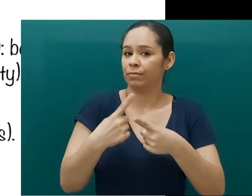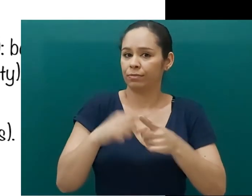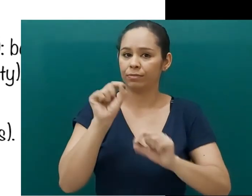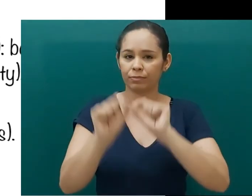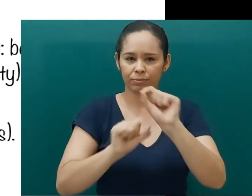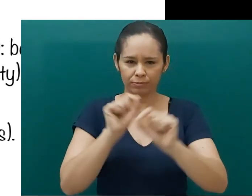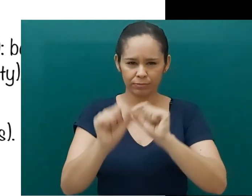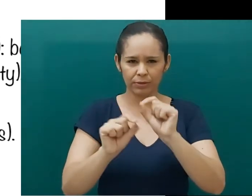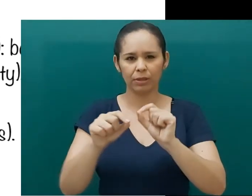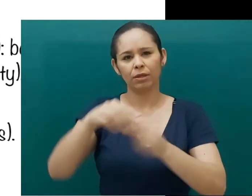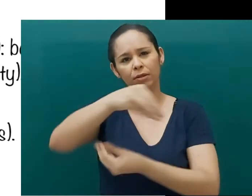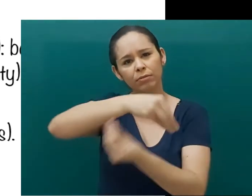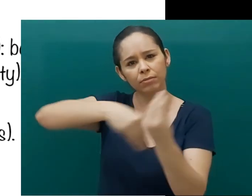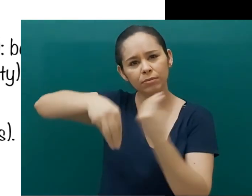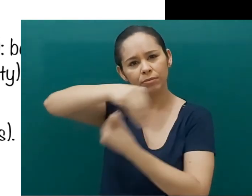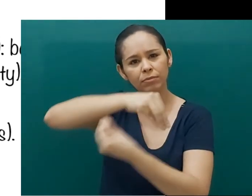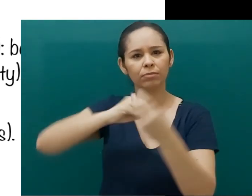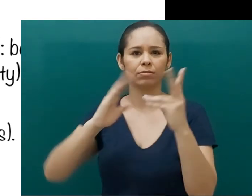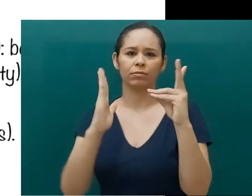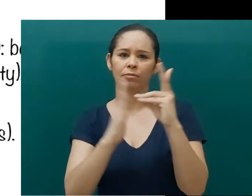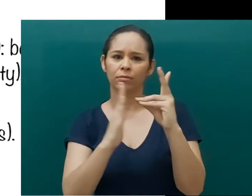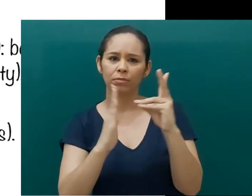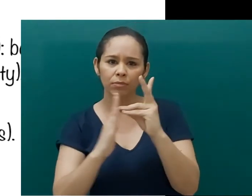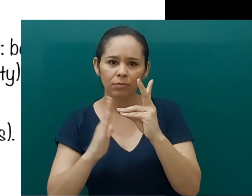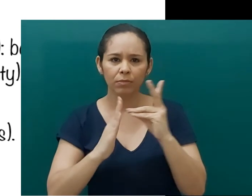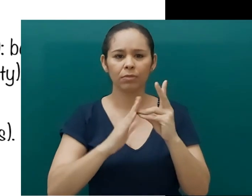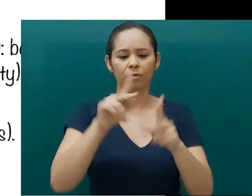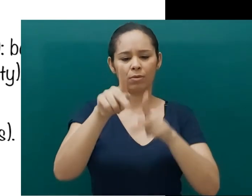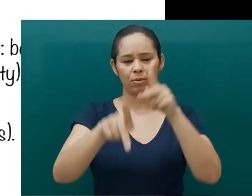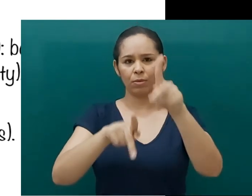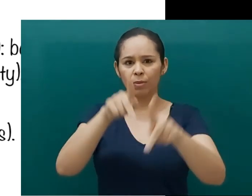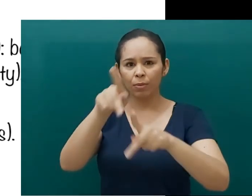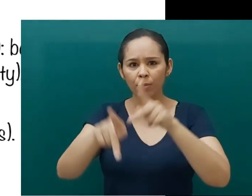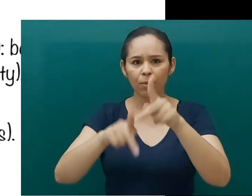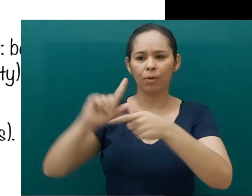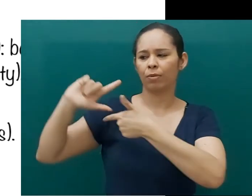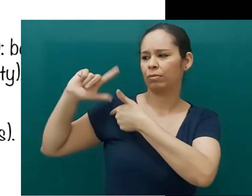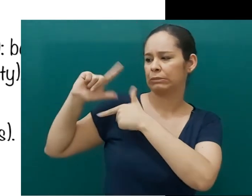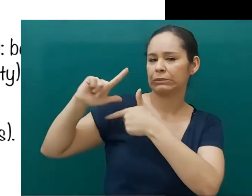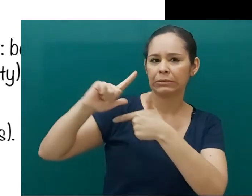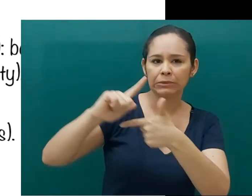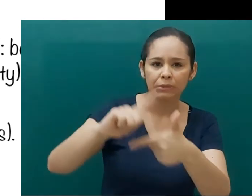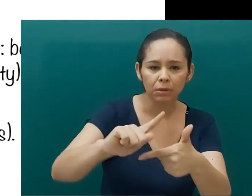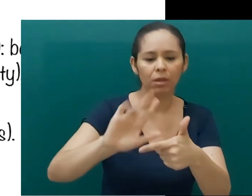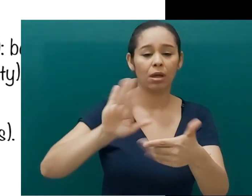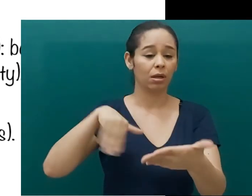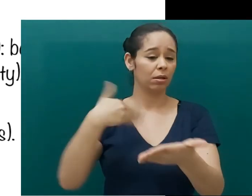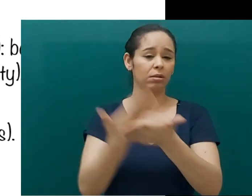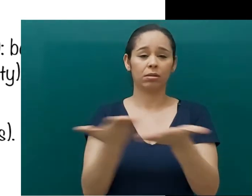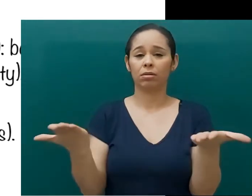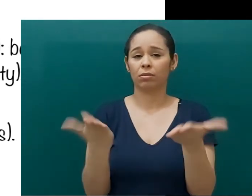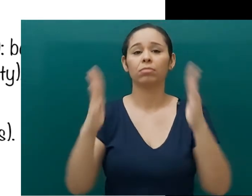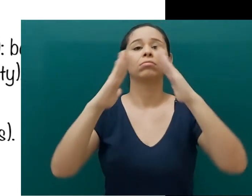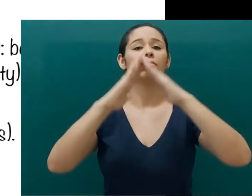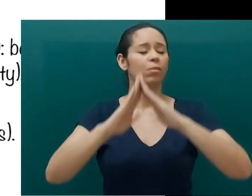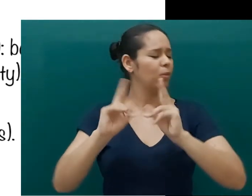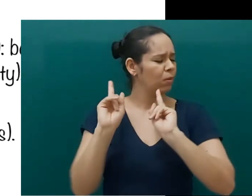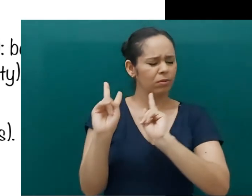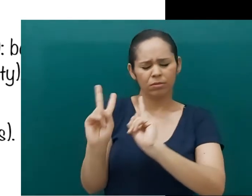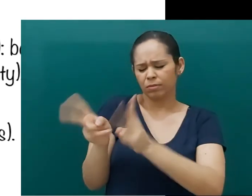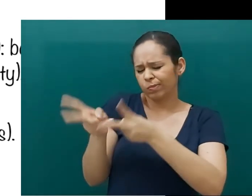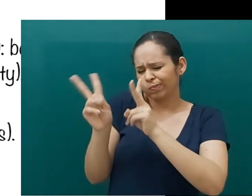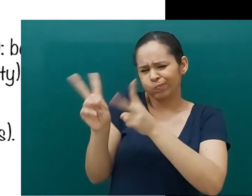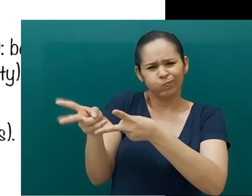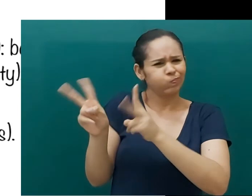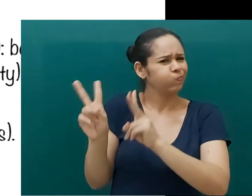região ameríndia, né, com os povos ali, os povos tradicionais ainda moram ali, então